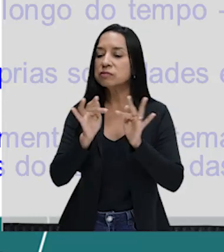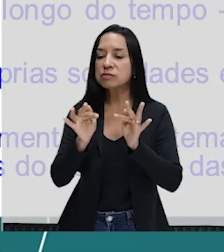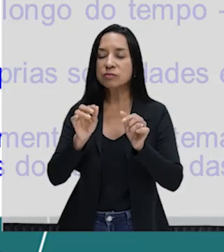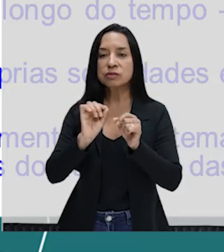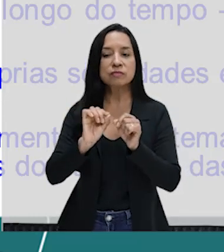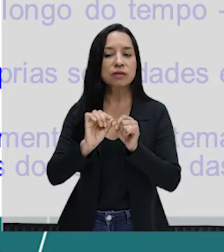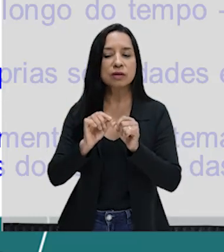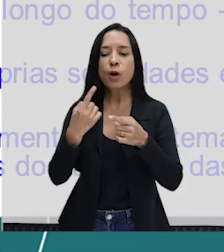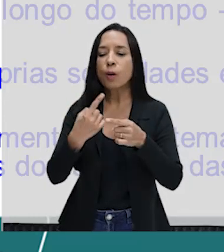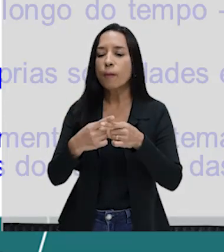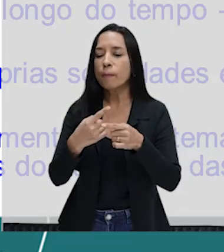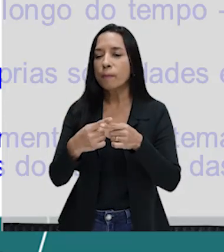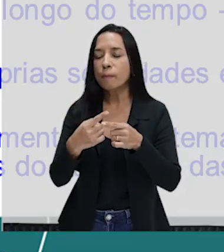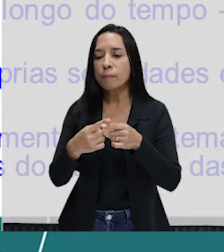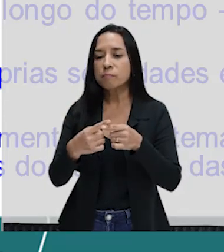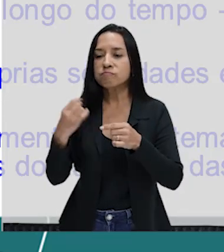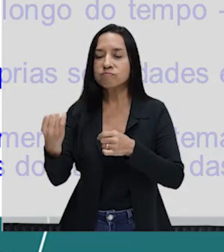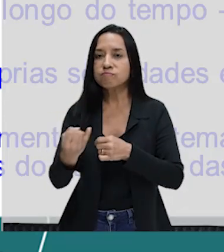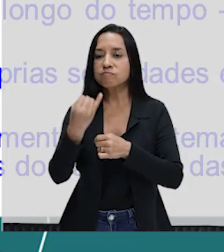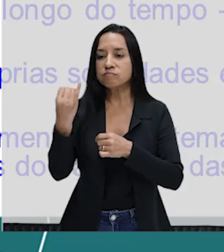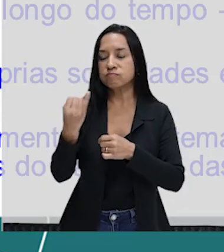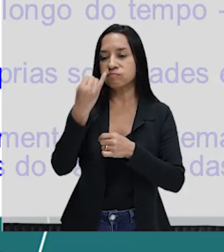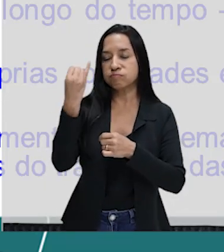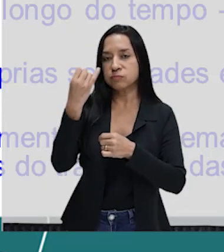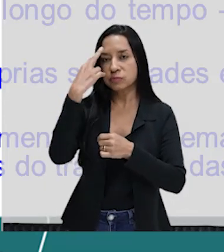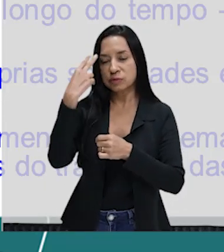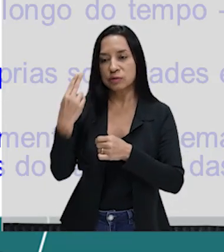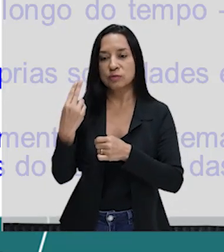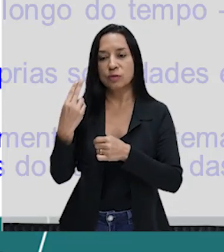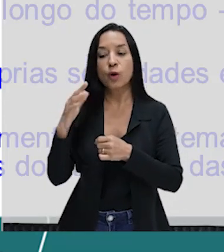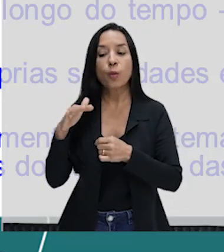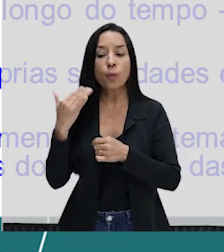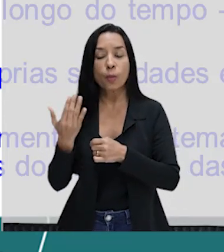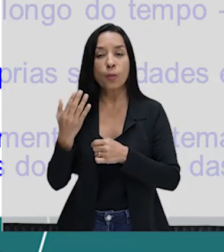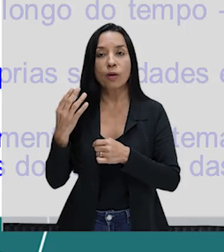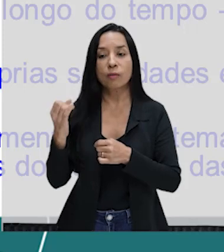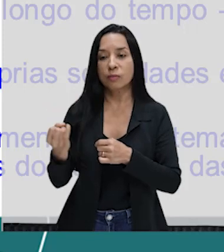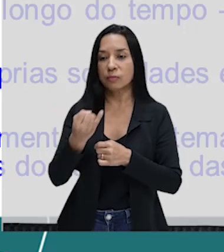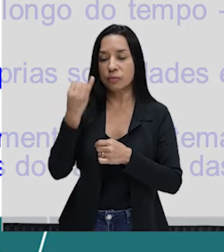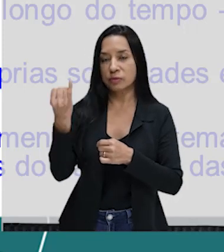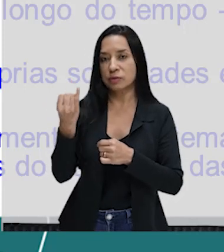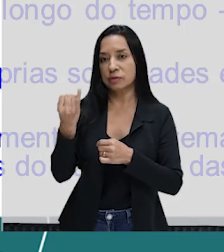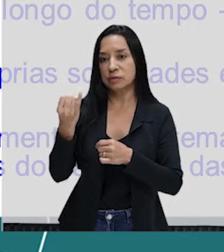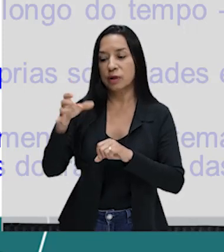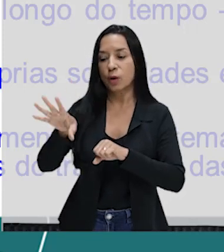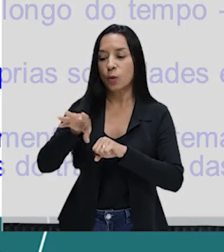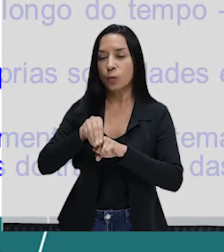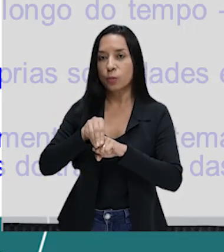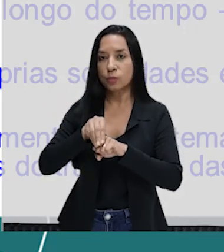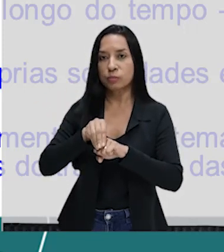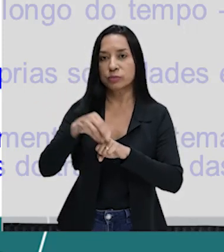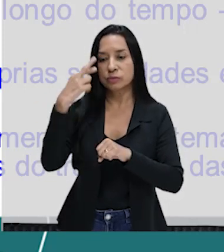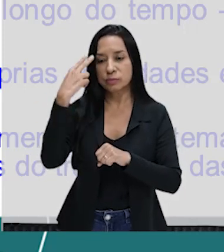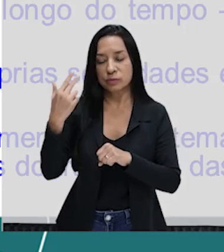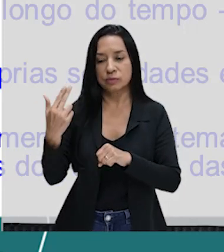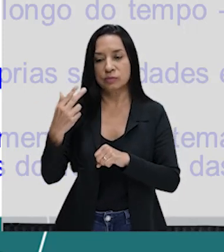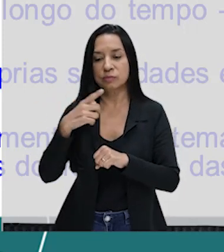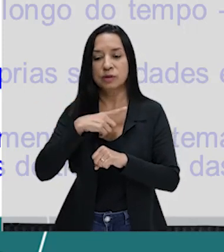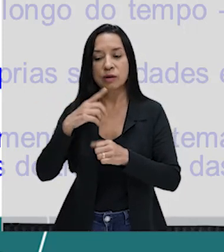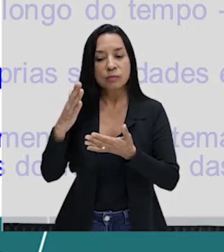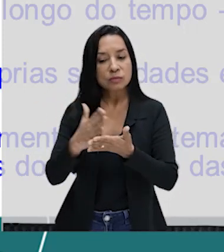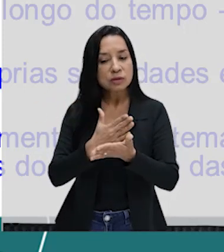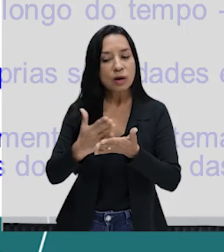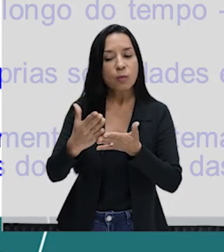Né? Qual a importância desse conhecimento histórico? E aí nós temos algumas indagações